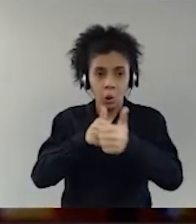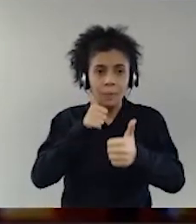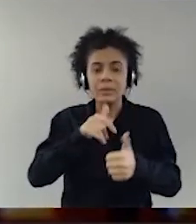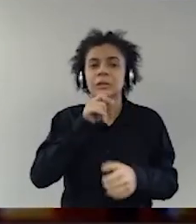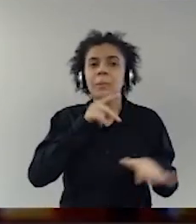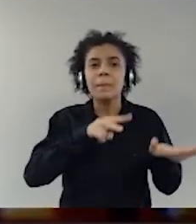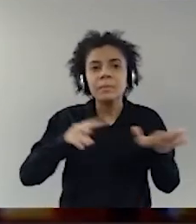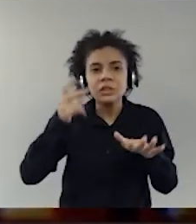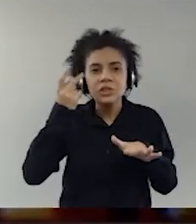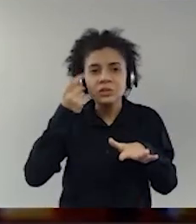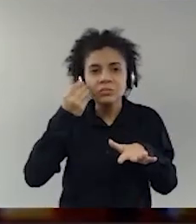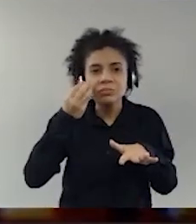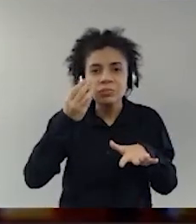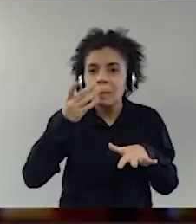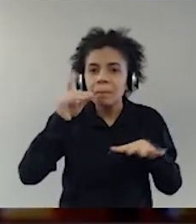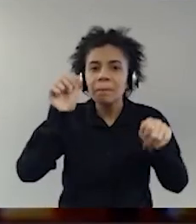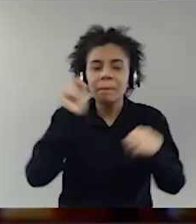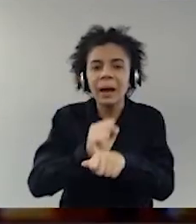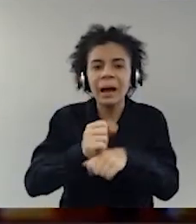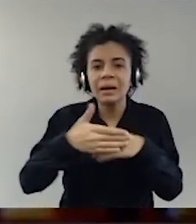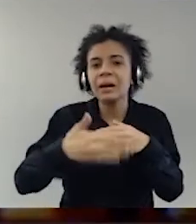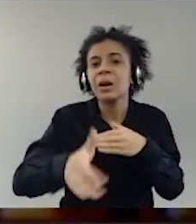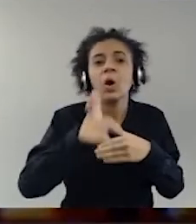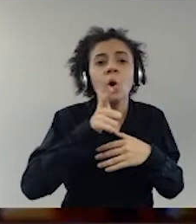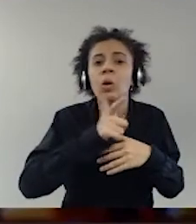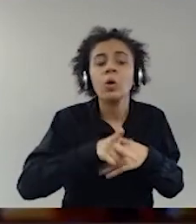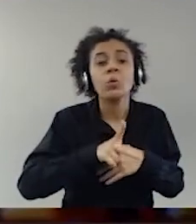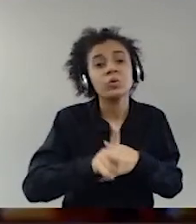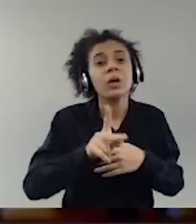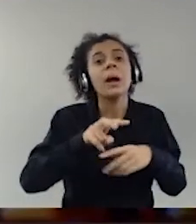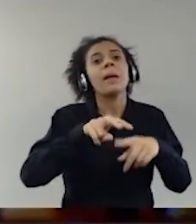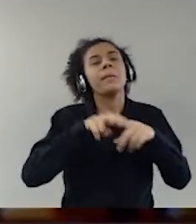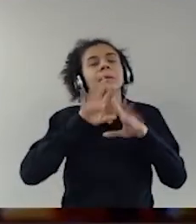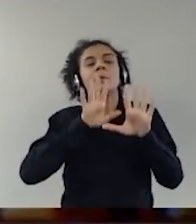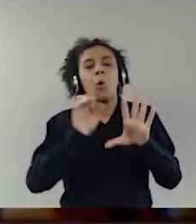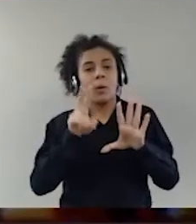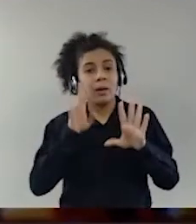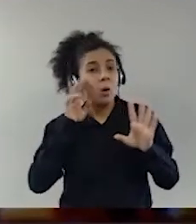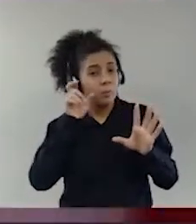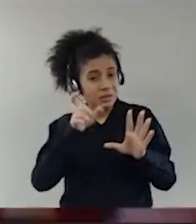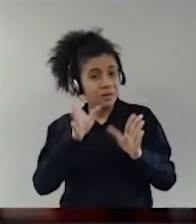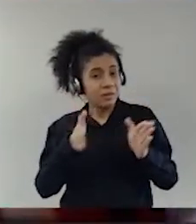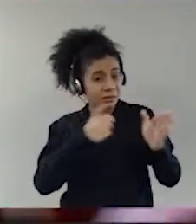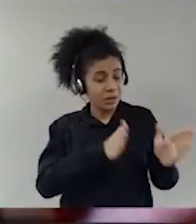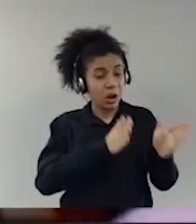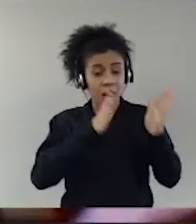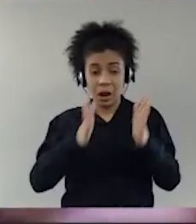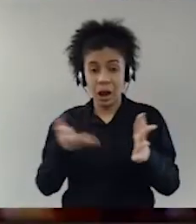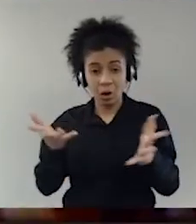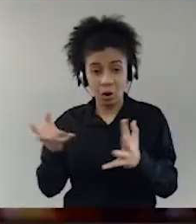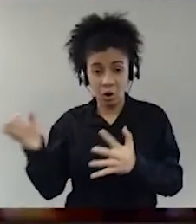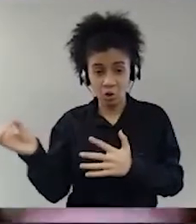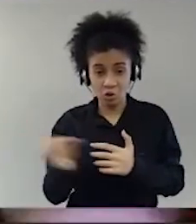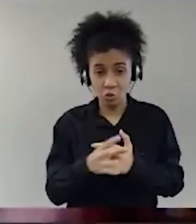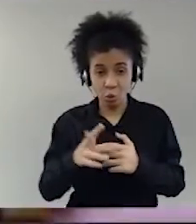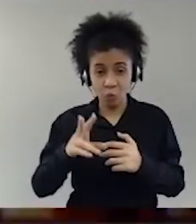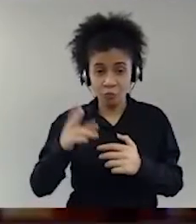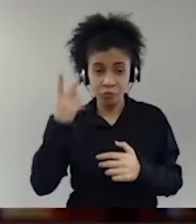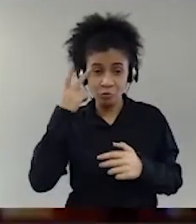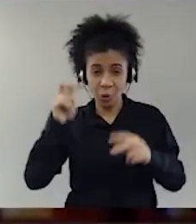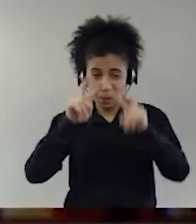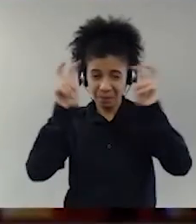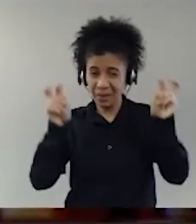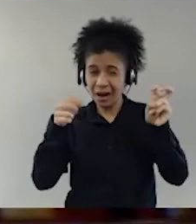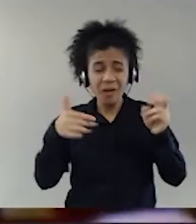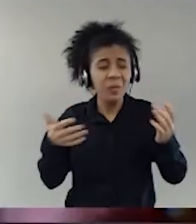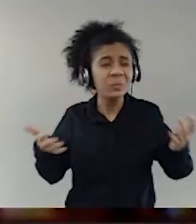restante não conseguiam. Então, com essa nota de rodapé, eu volto agora para o texto para dizer que novo normal, né? E perguntar que novo